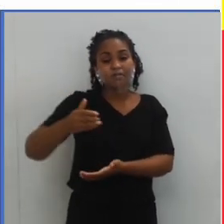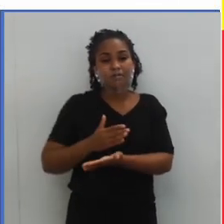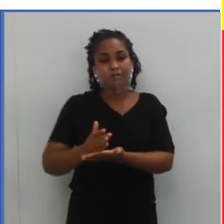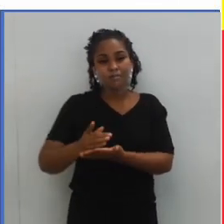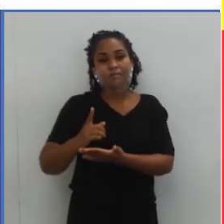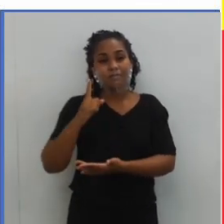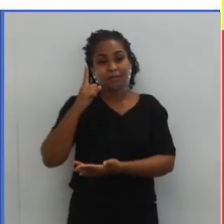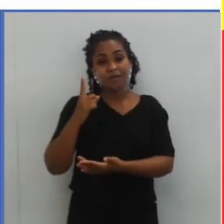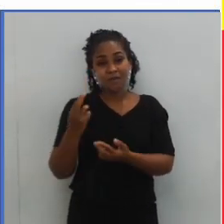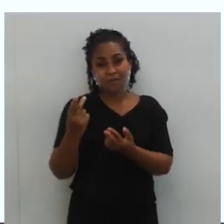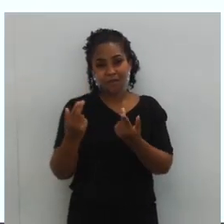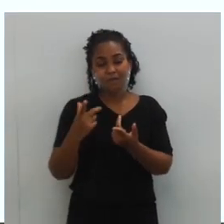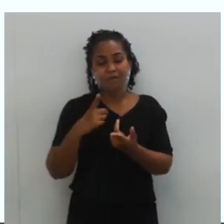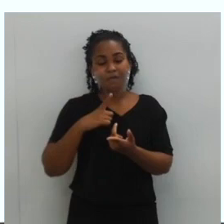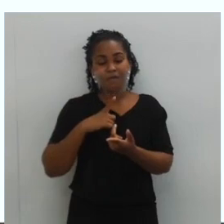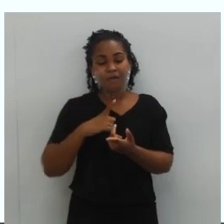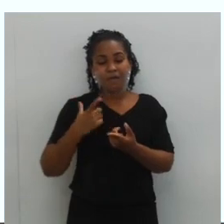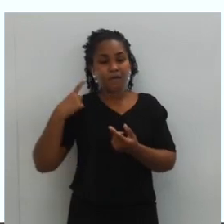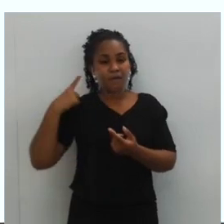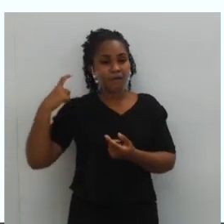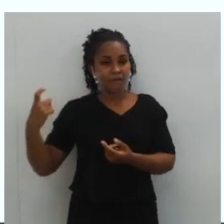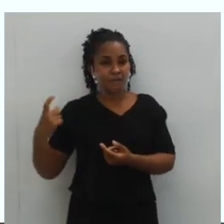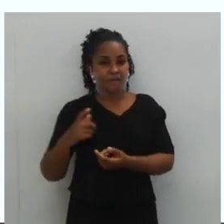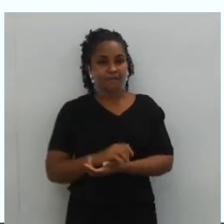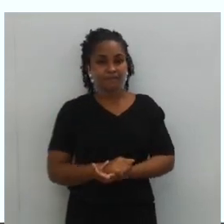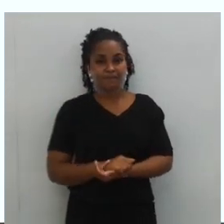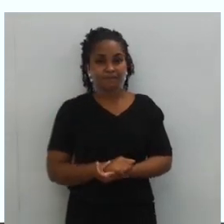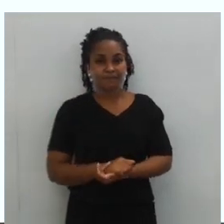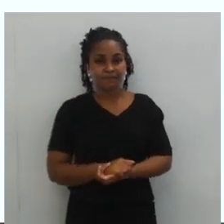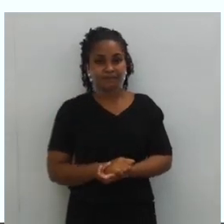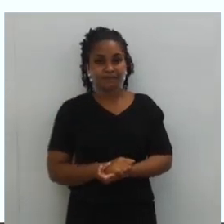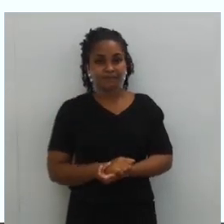né, quando começou a se fazer o cinema sonoro, né,